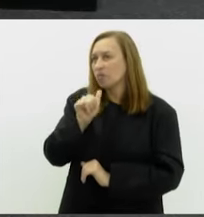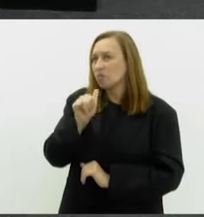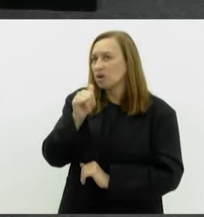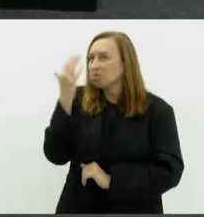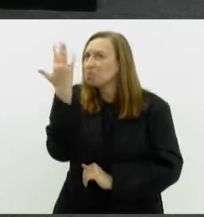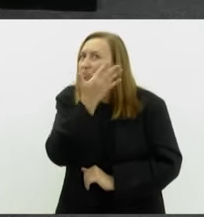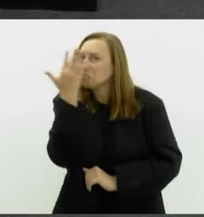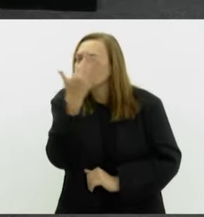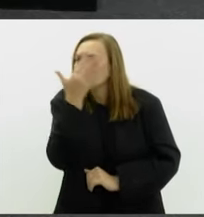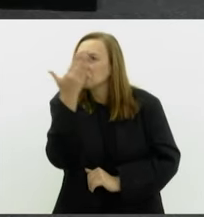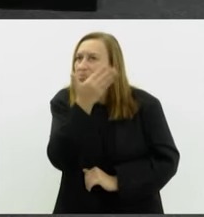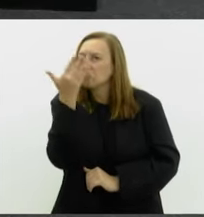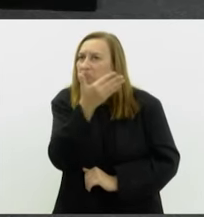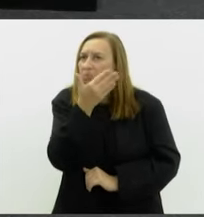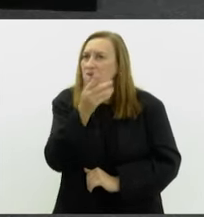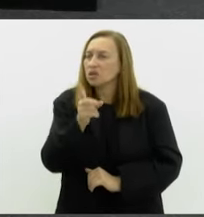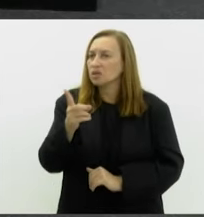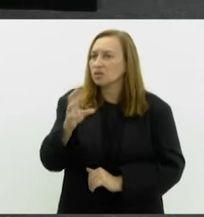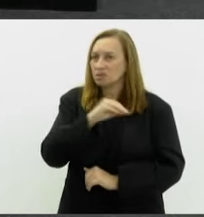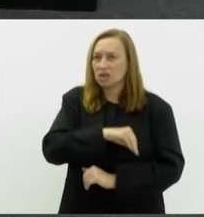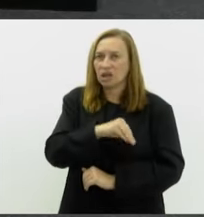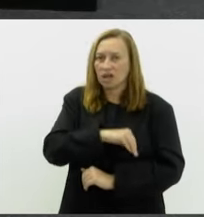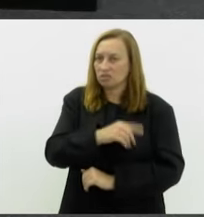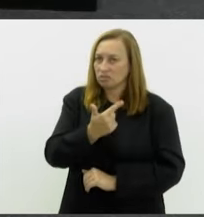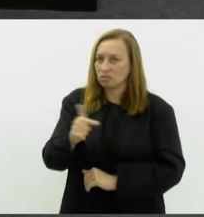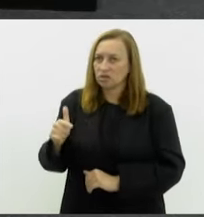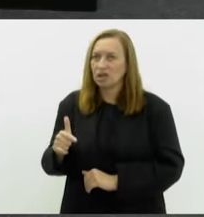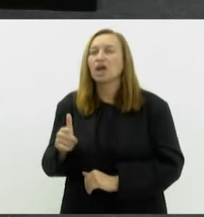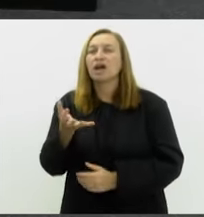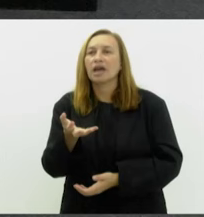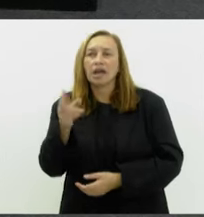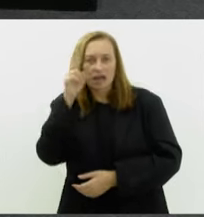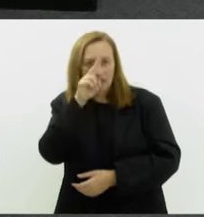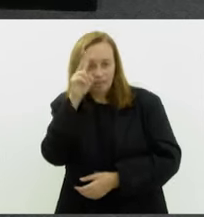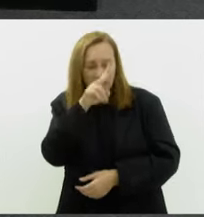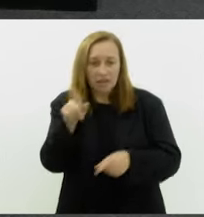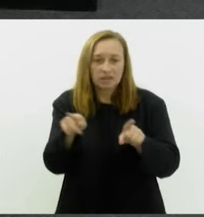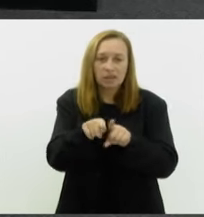invisível, já que não é remunerado. Eu quero relembrar